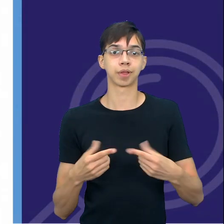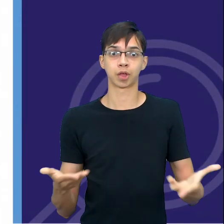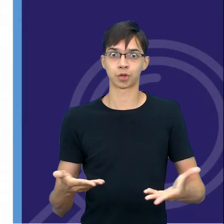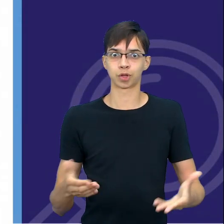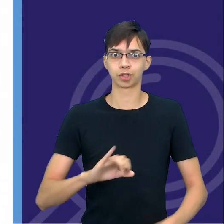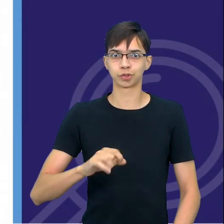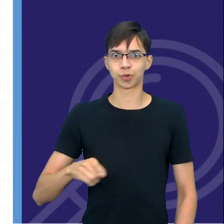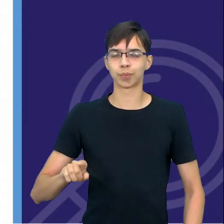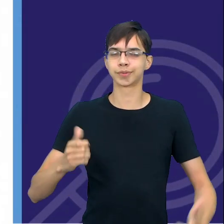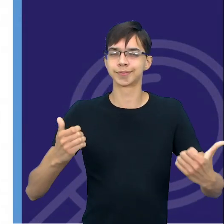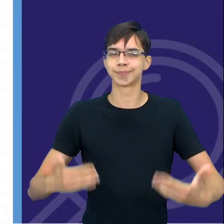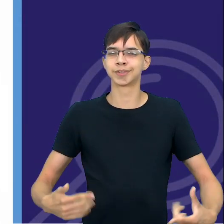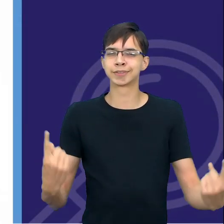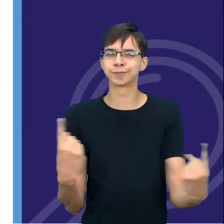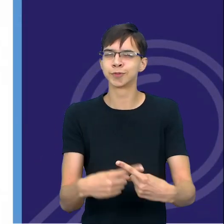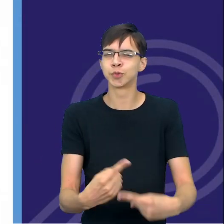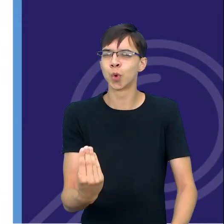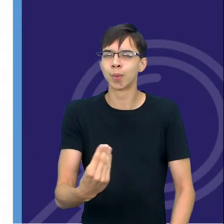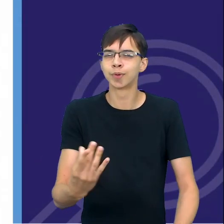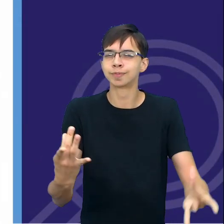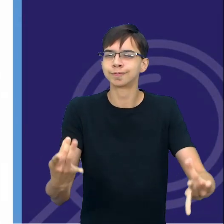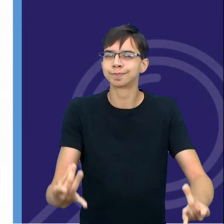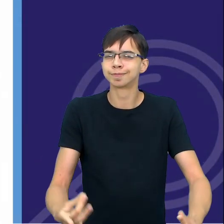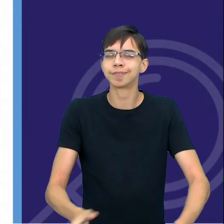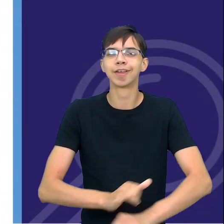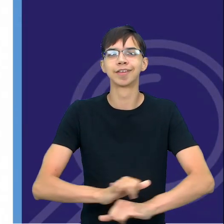contar como foi esse desafio.